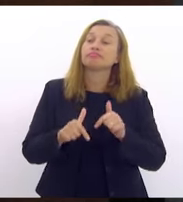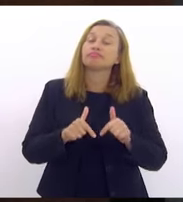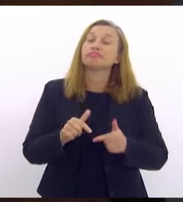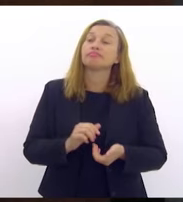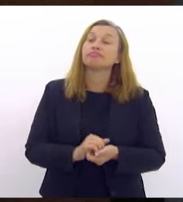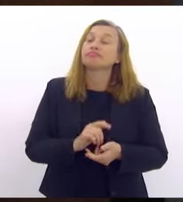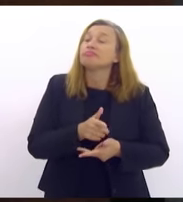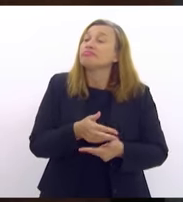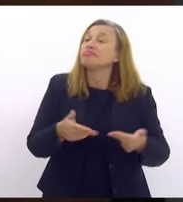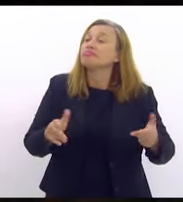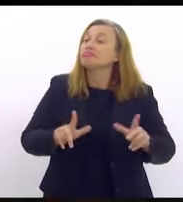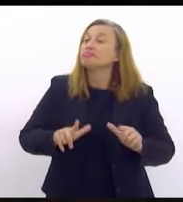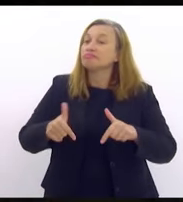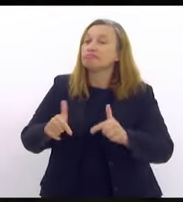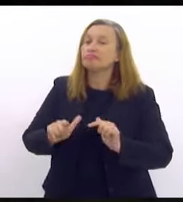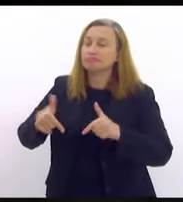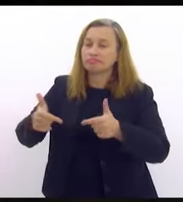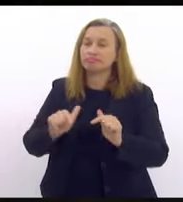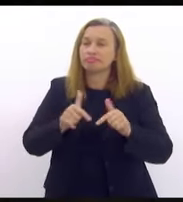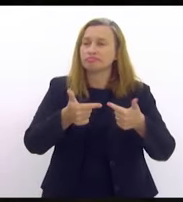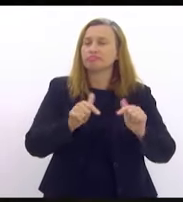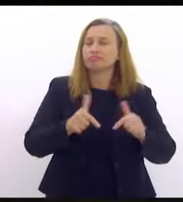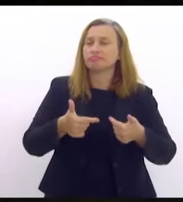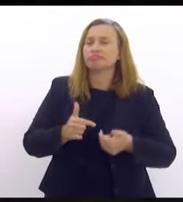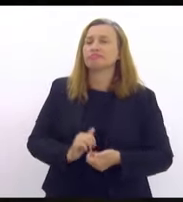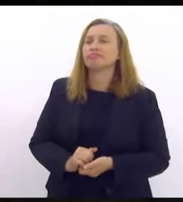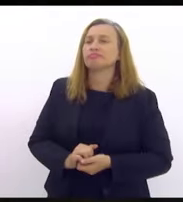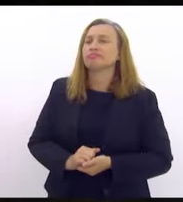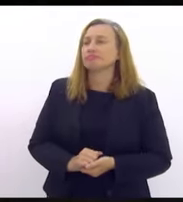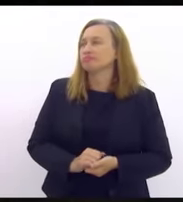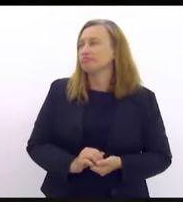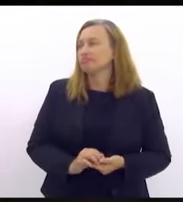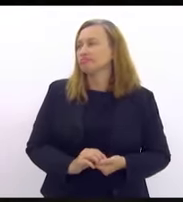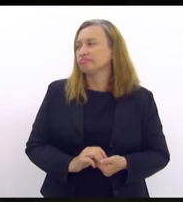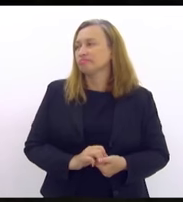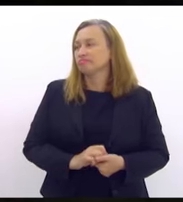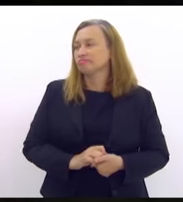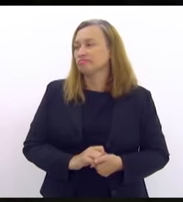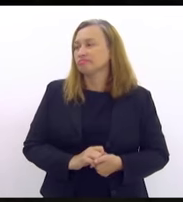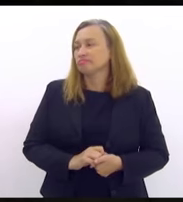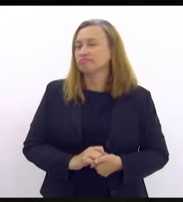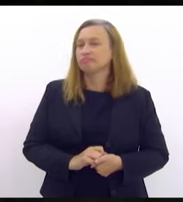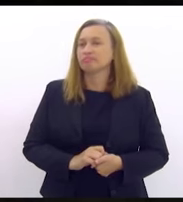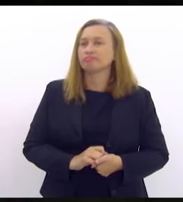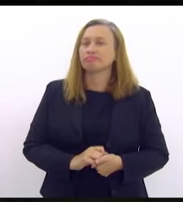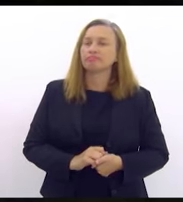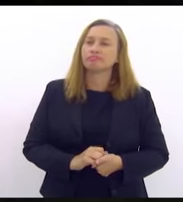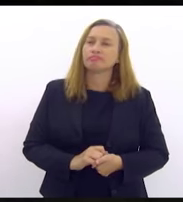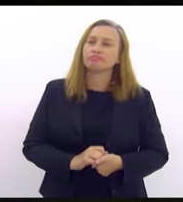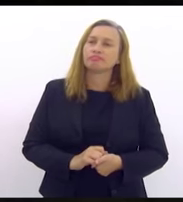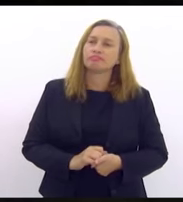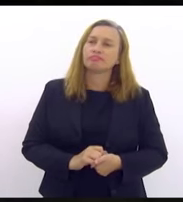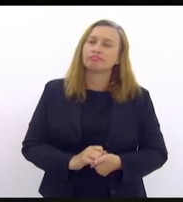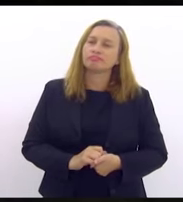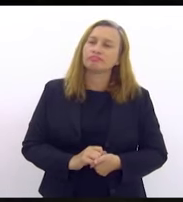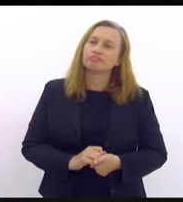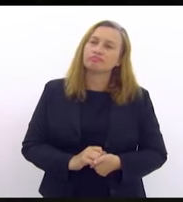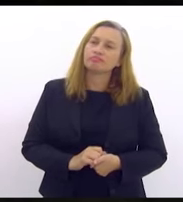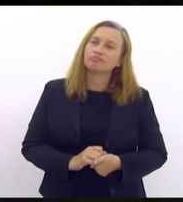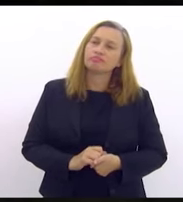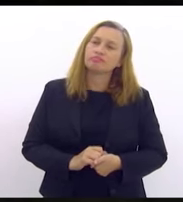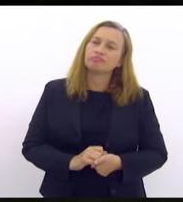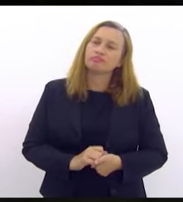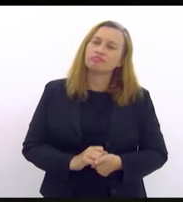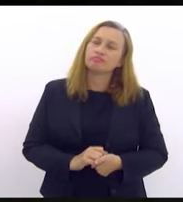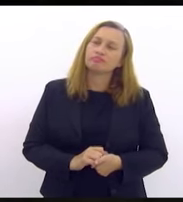uma série de ações feito ondas eh muitos em função de jurisprudência súmulas e